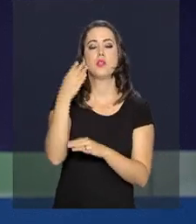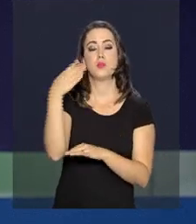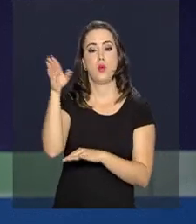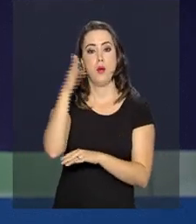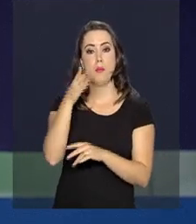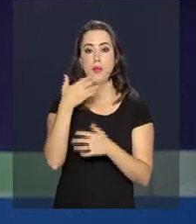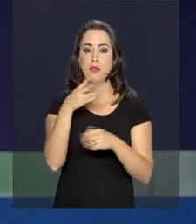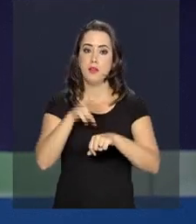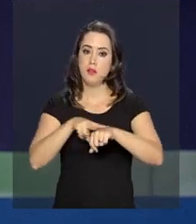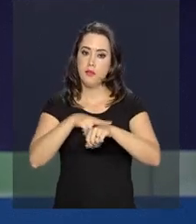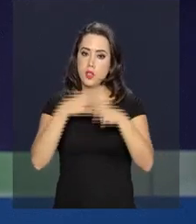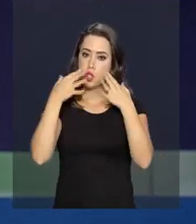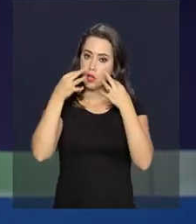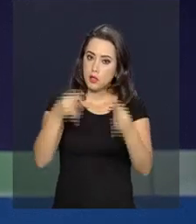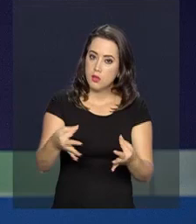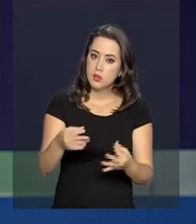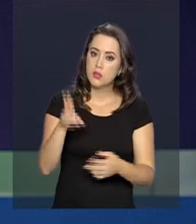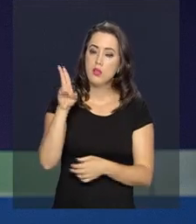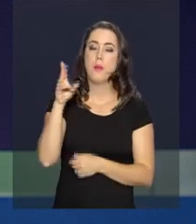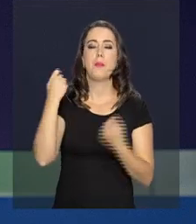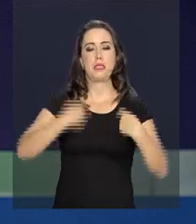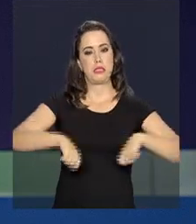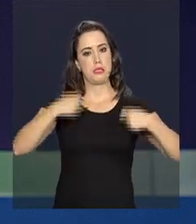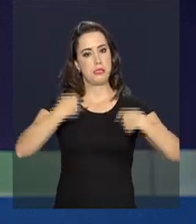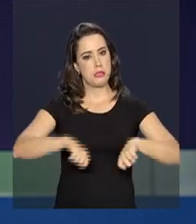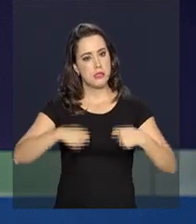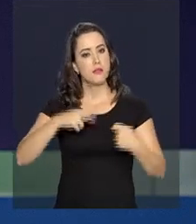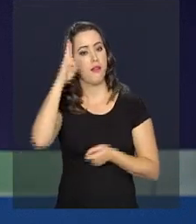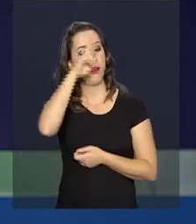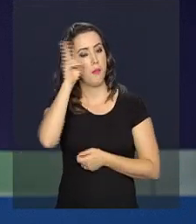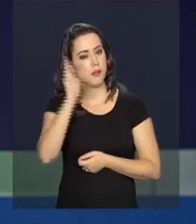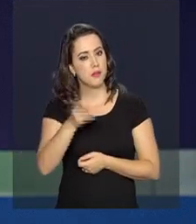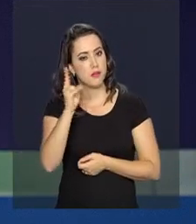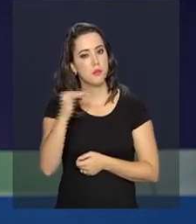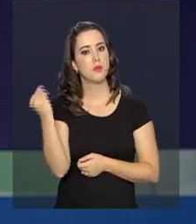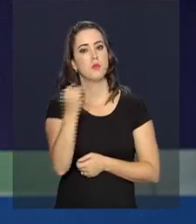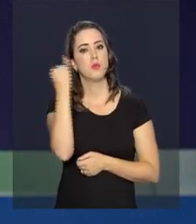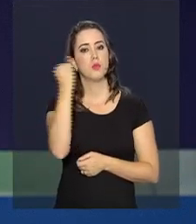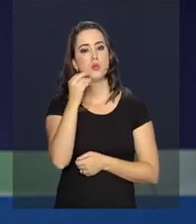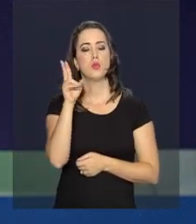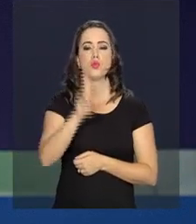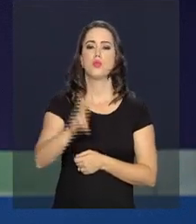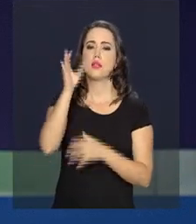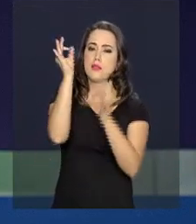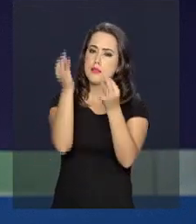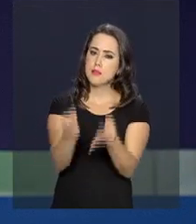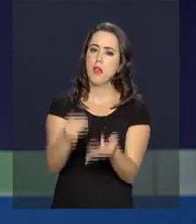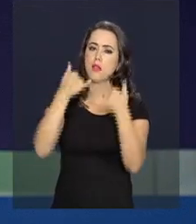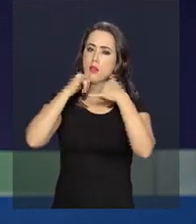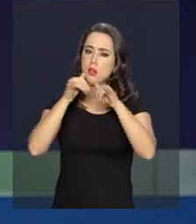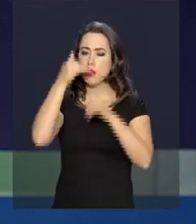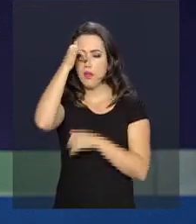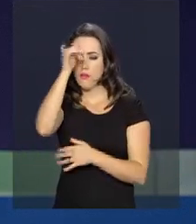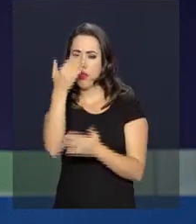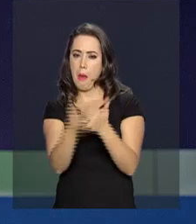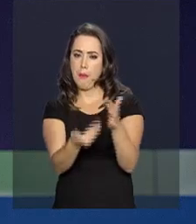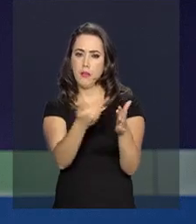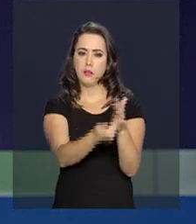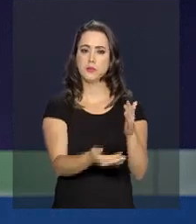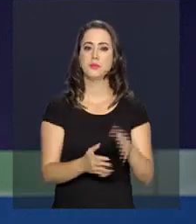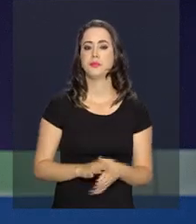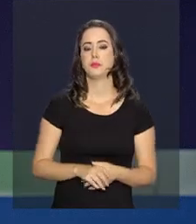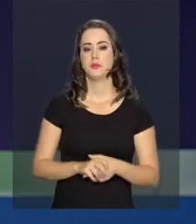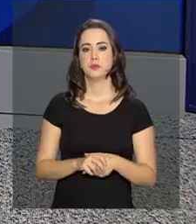verde, atenção consumidor. Nunca é demais lembrar que é importante manter o uso consciente e combater o